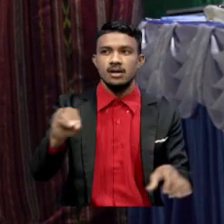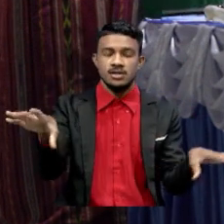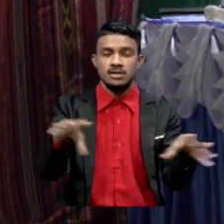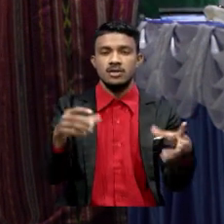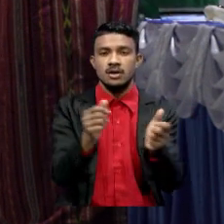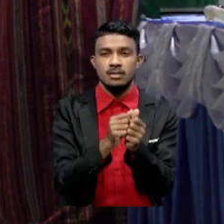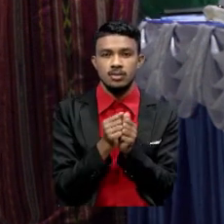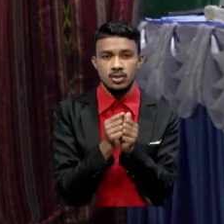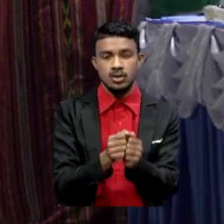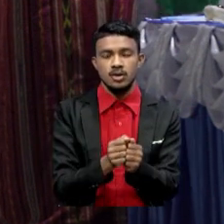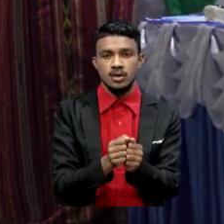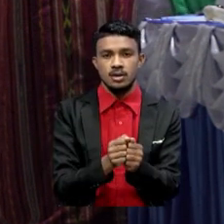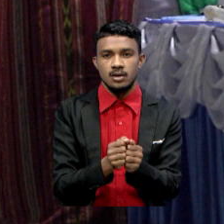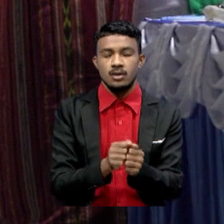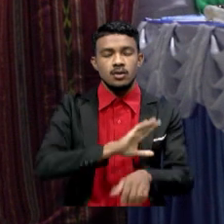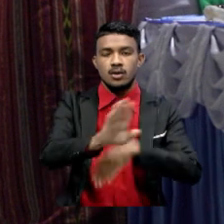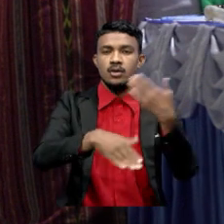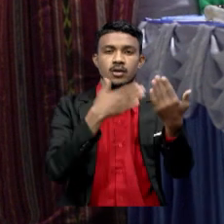na mesa.